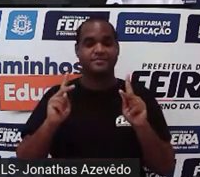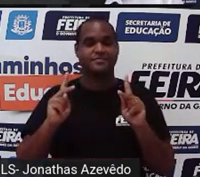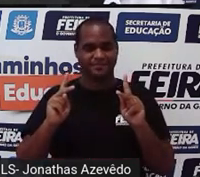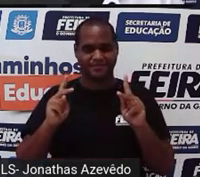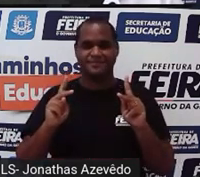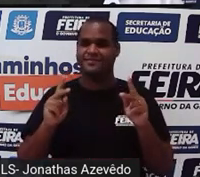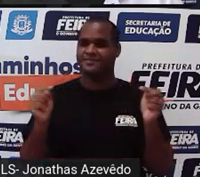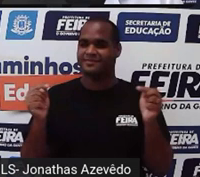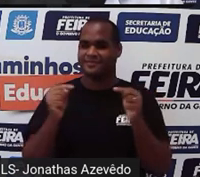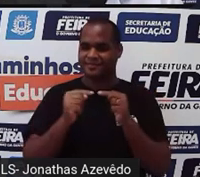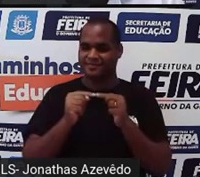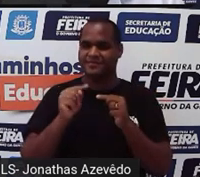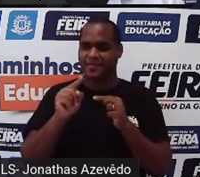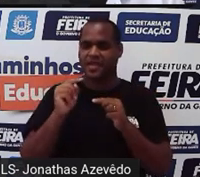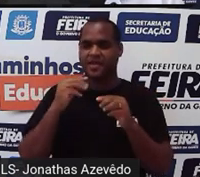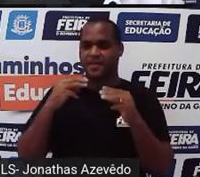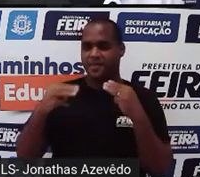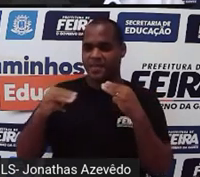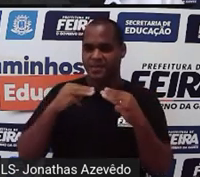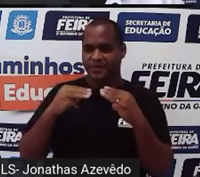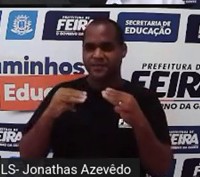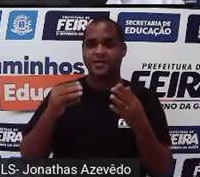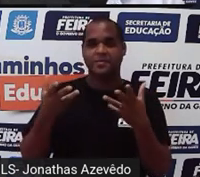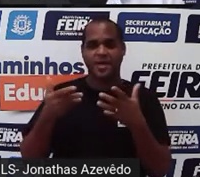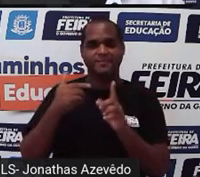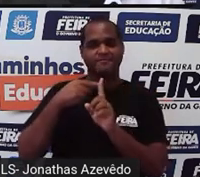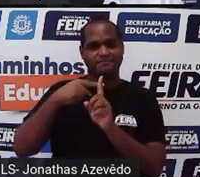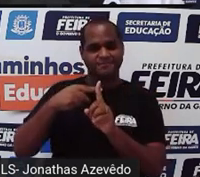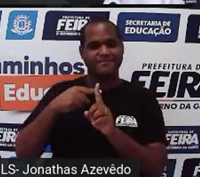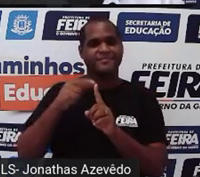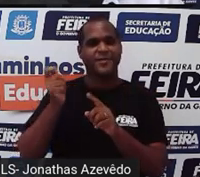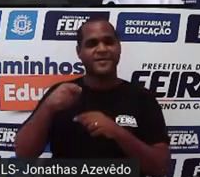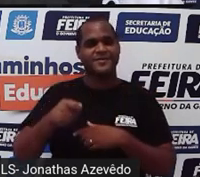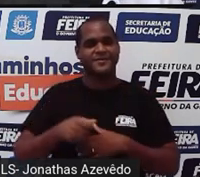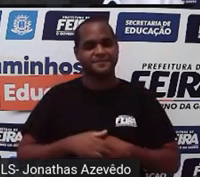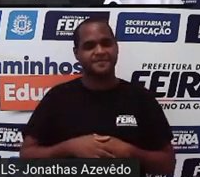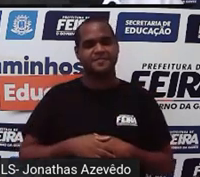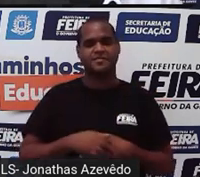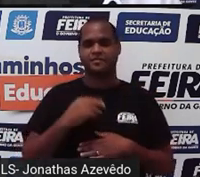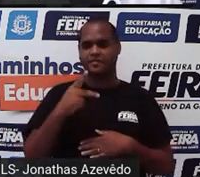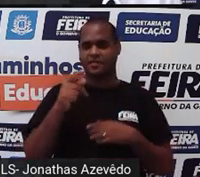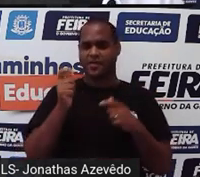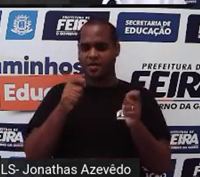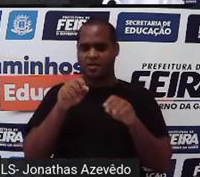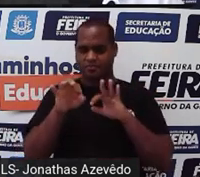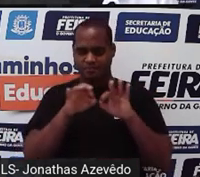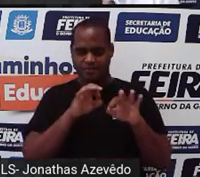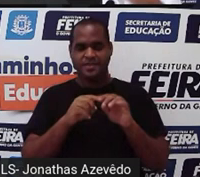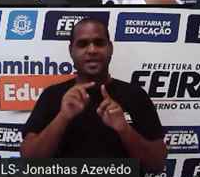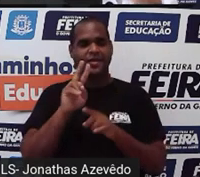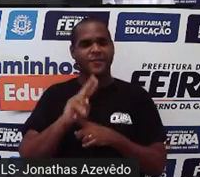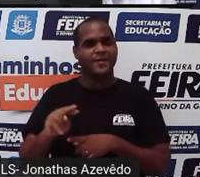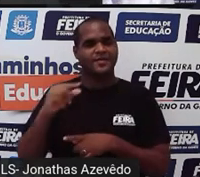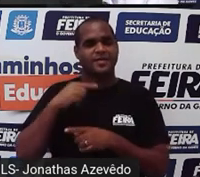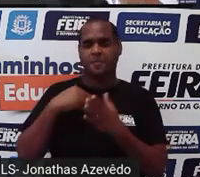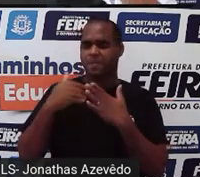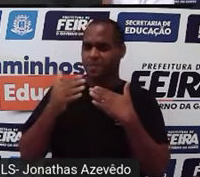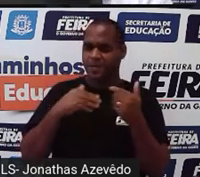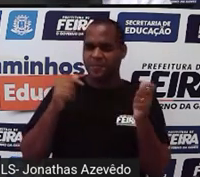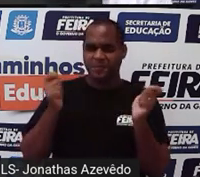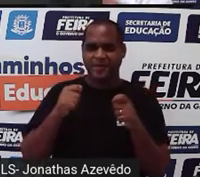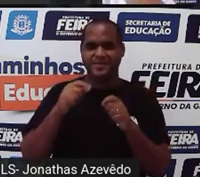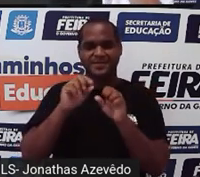esse é o método da adição o que você pode utilizar para resolver qualquer